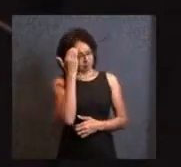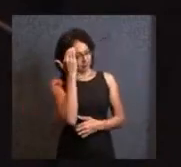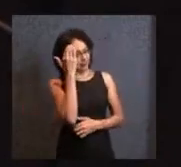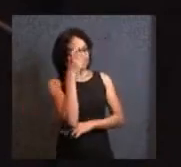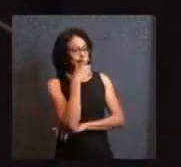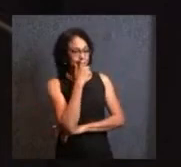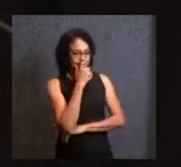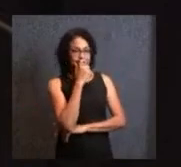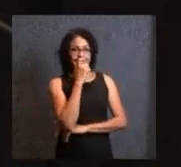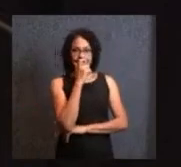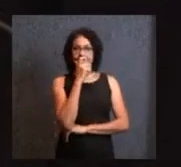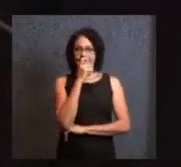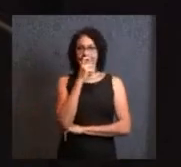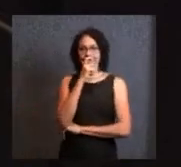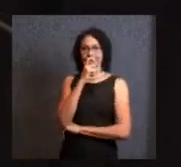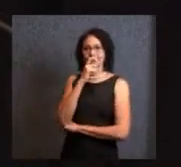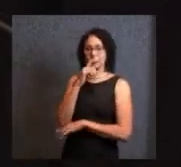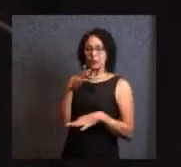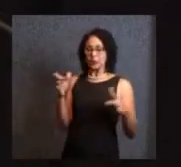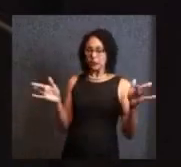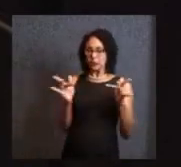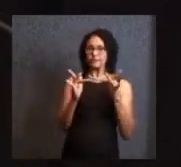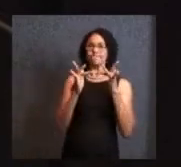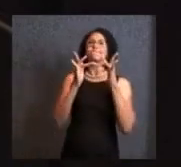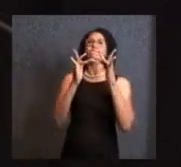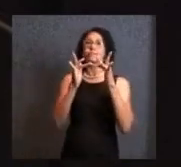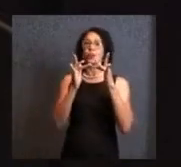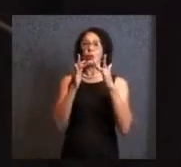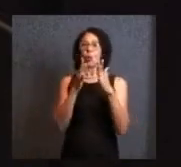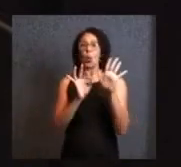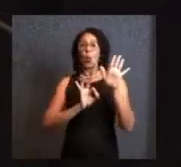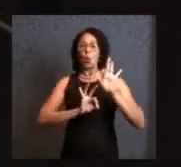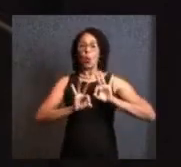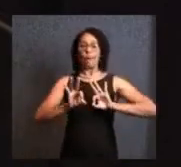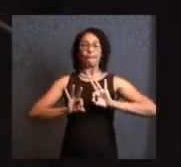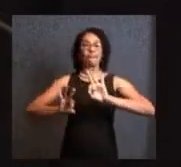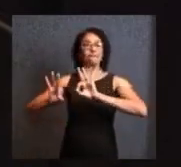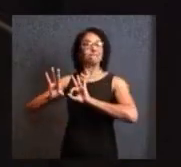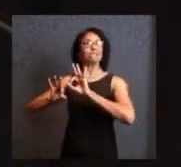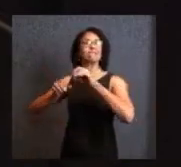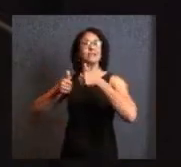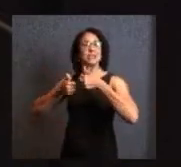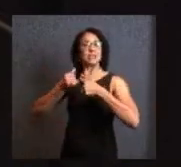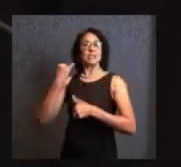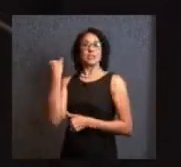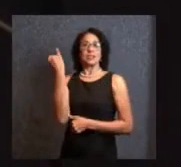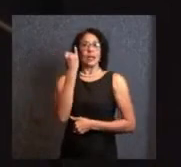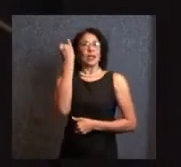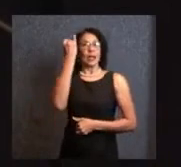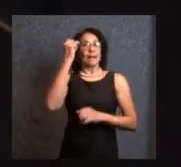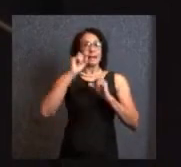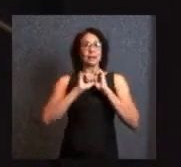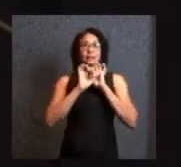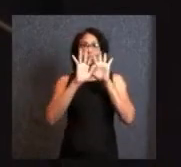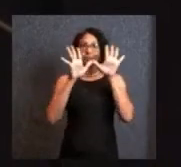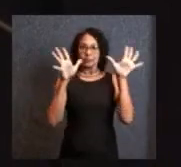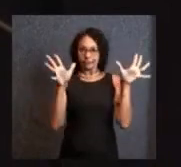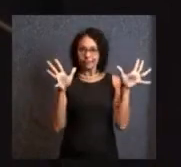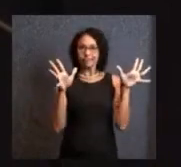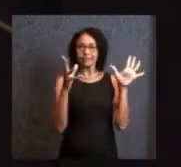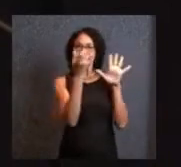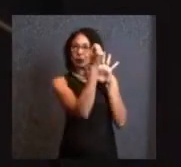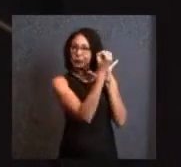Caminhos da Educação está bastante alinhado com a proposta que nós trazemos. É importante deixar claro que a